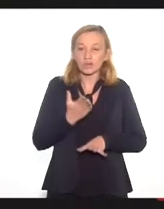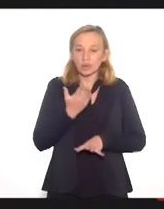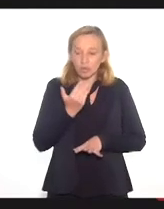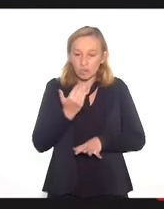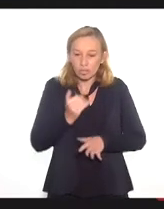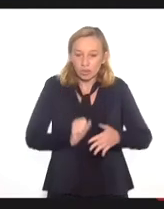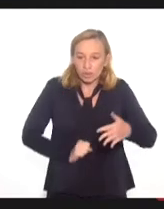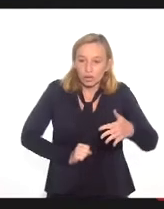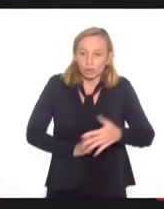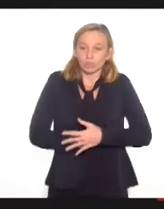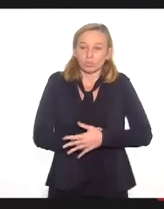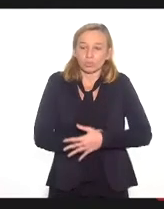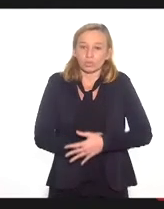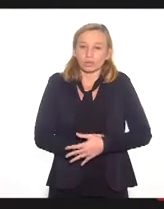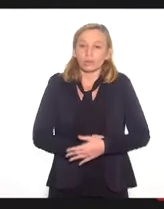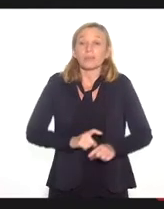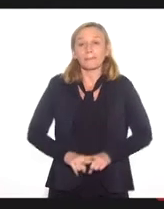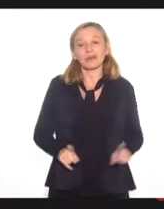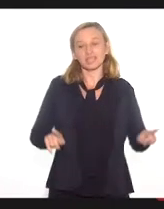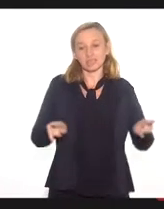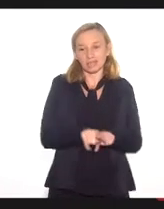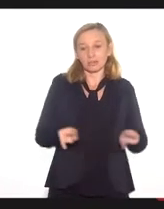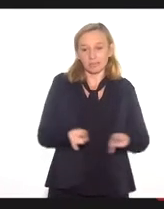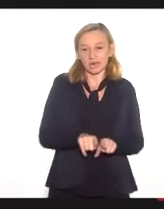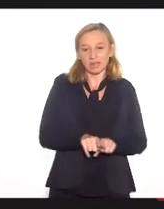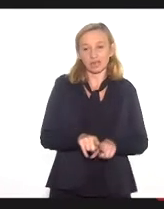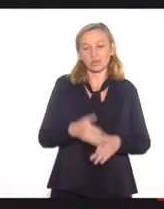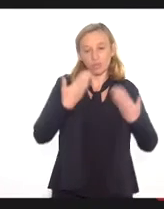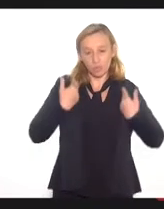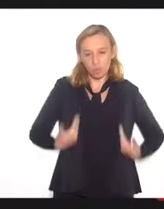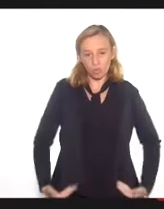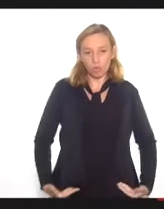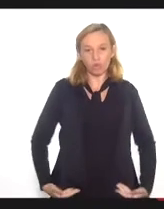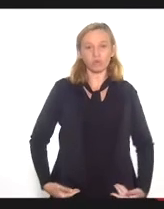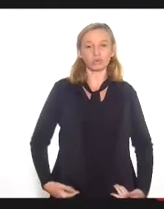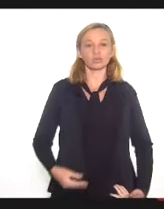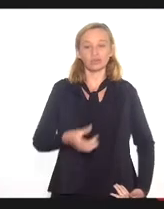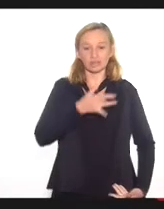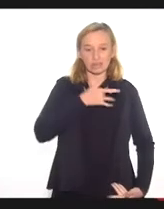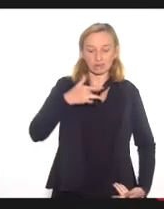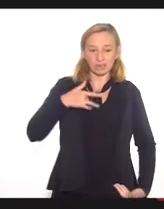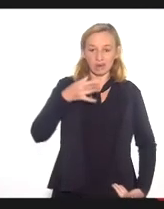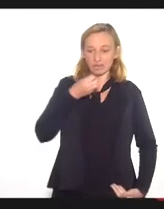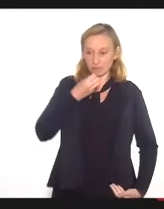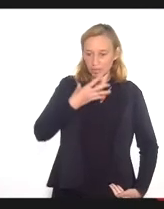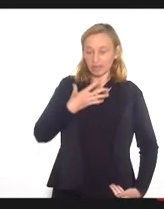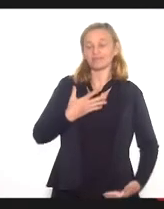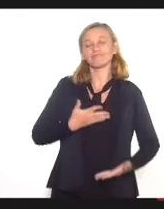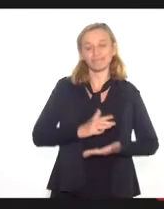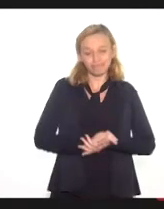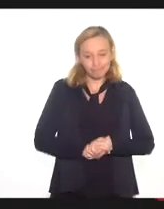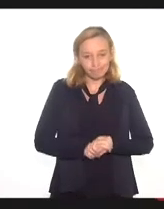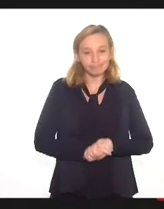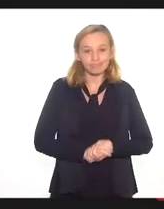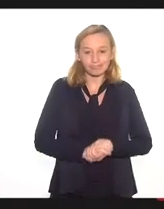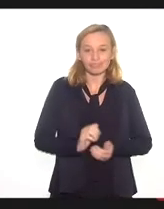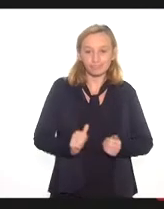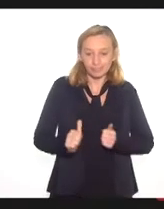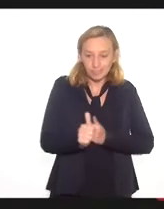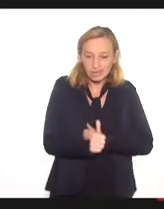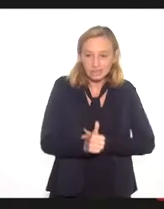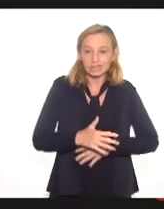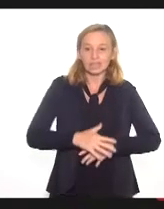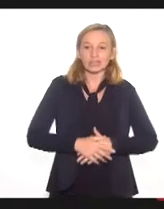sacia a fome mas também né alimente o nosso corpo para que ele se permaneça aí saudável para enfrentar